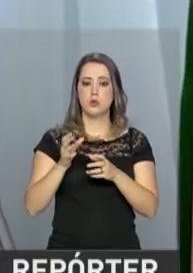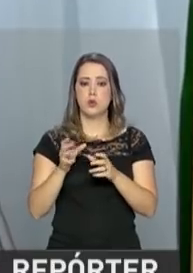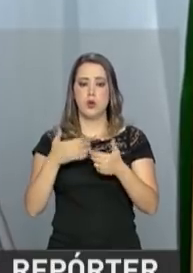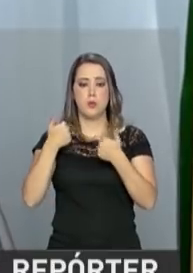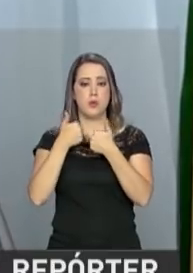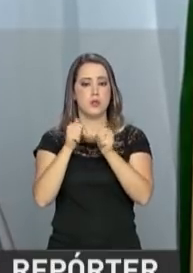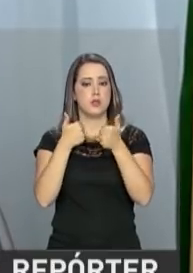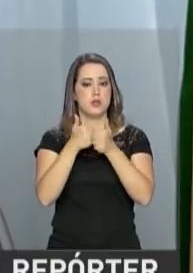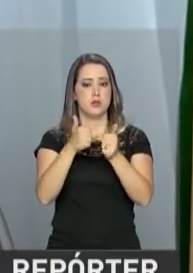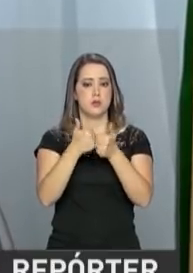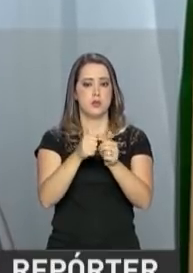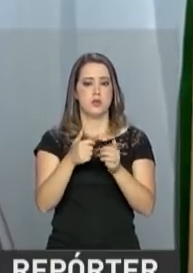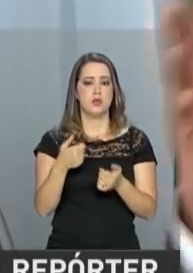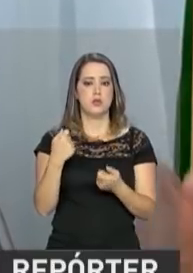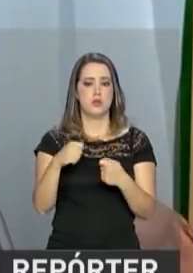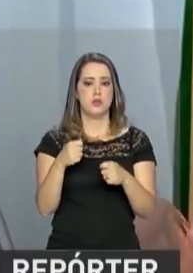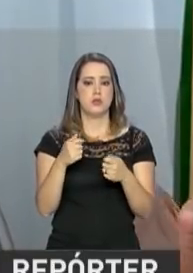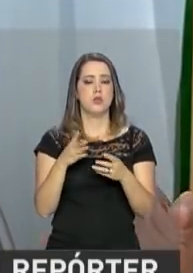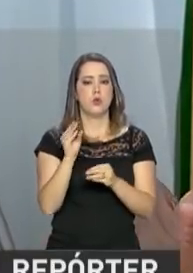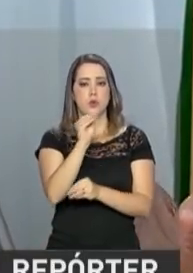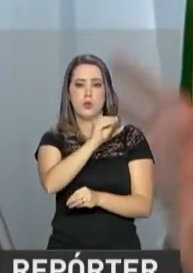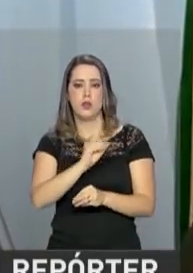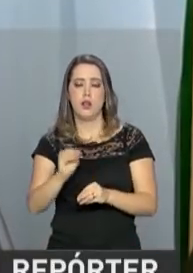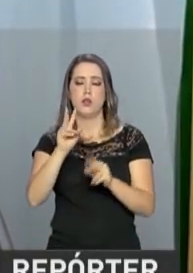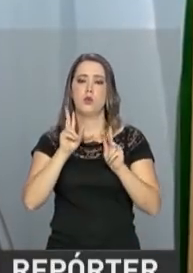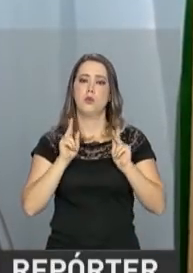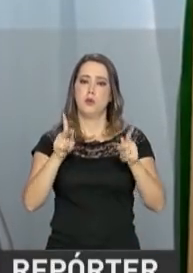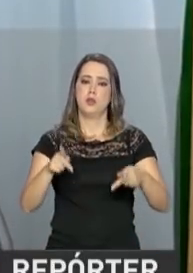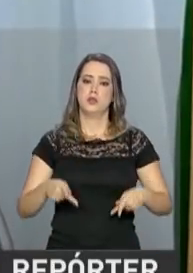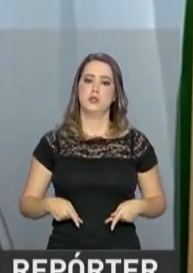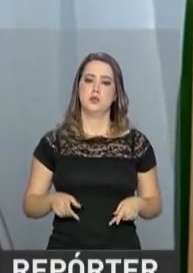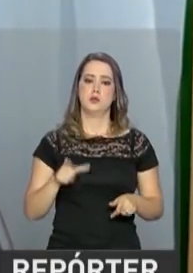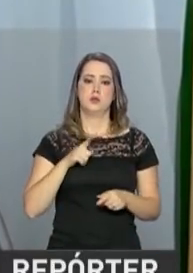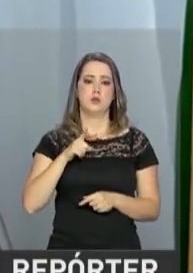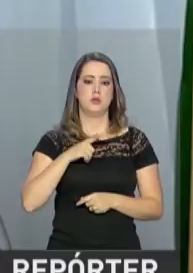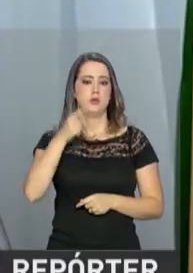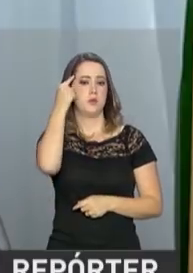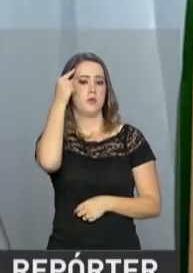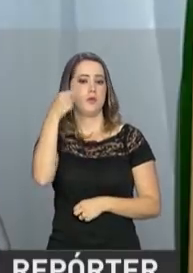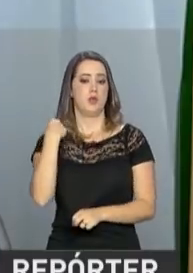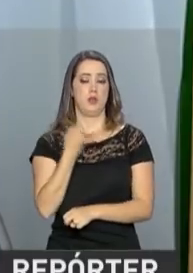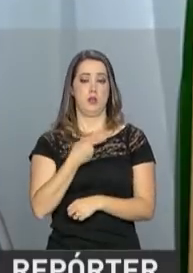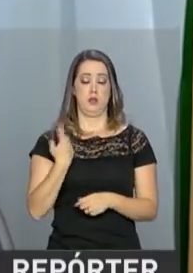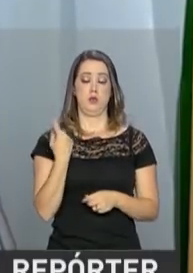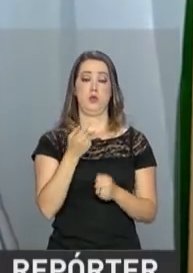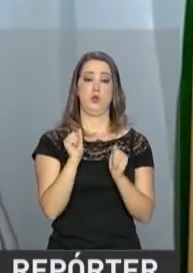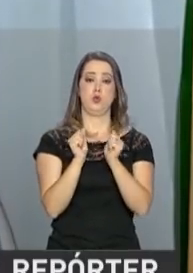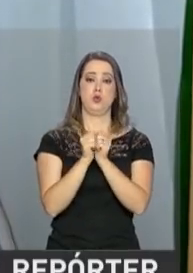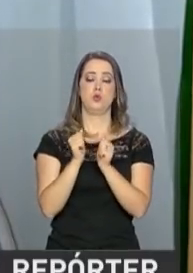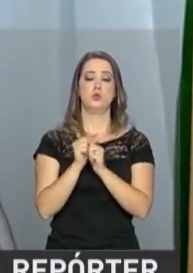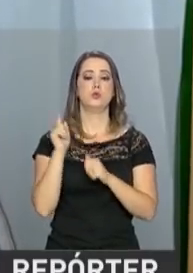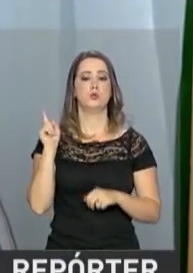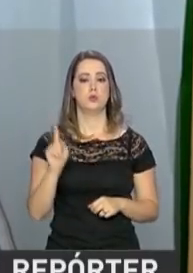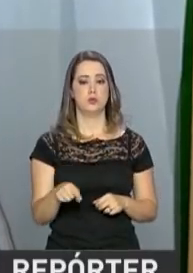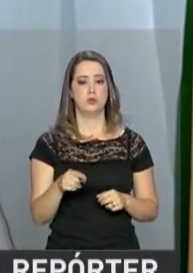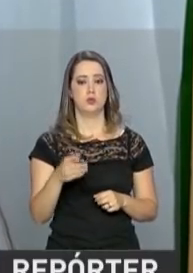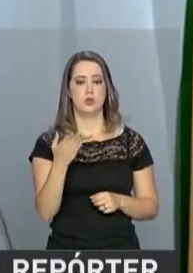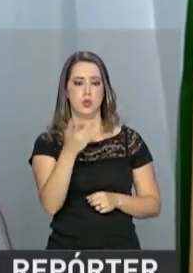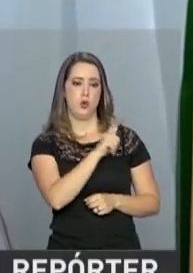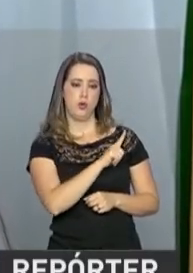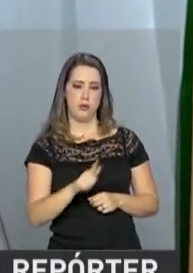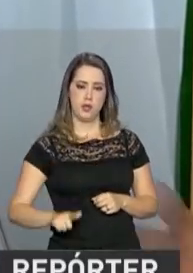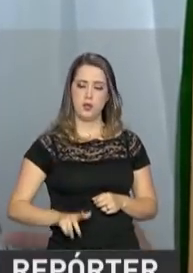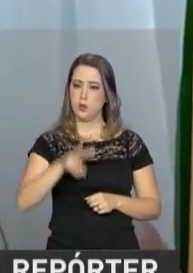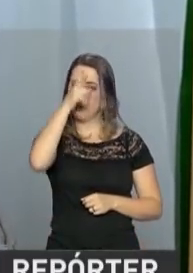los sem desumaniza los né a ideia que nós estamos levando conosco button foi governador prefeito